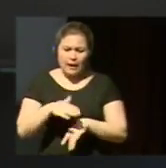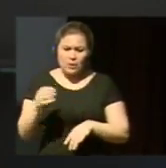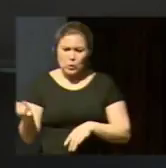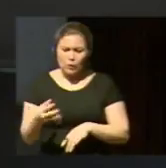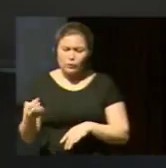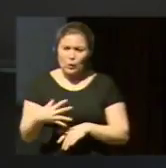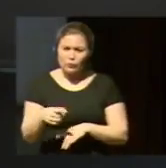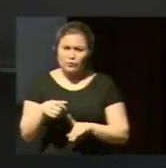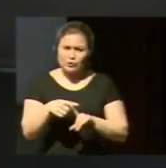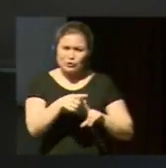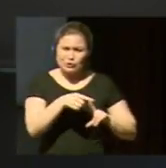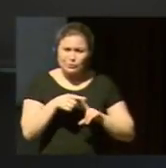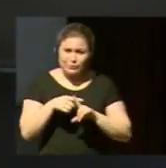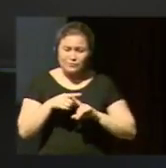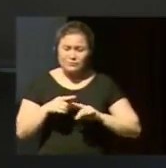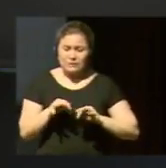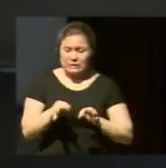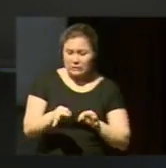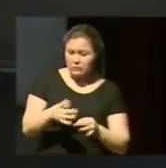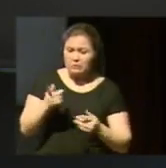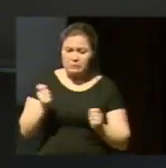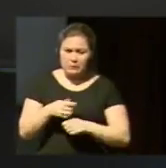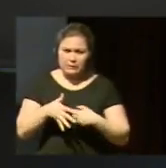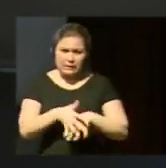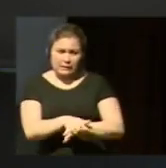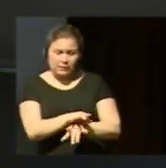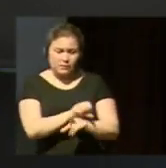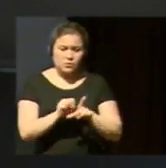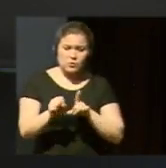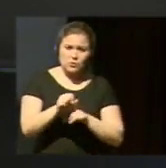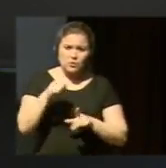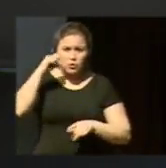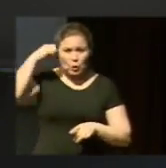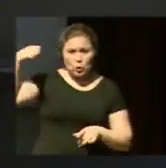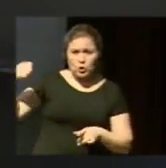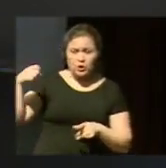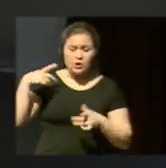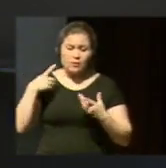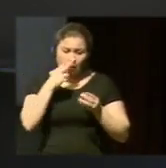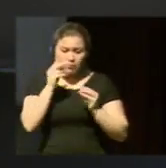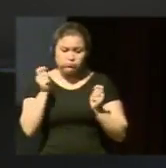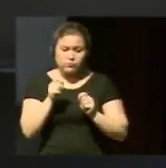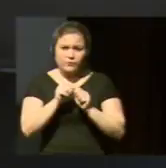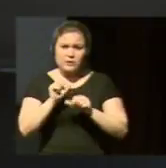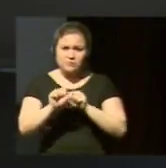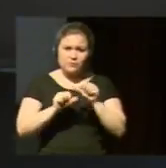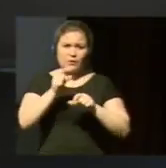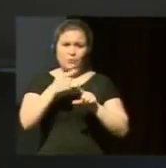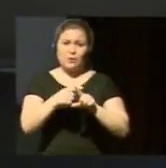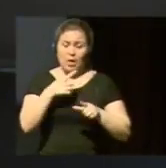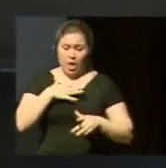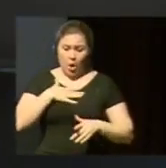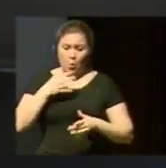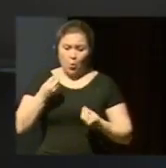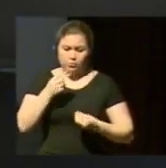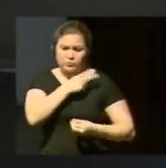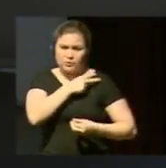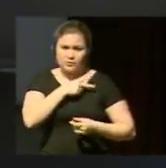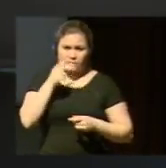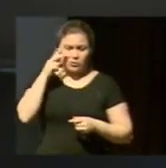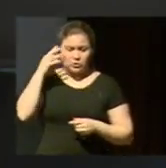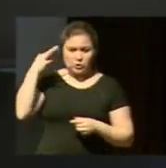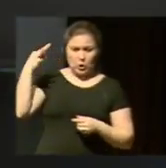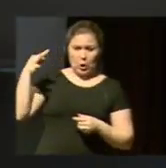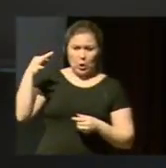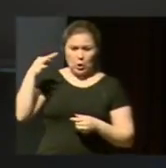mídia podemos integrar na sociologia e transformar em algo positivo. Eu, como gerontólogo,